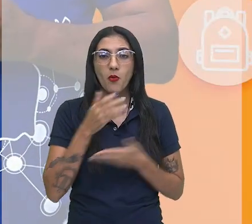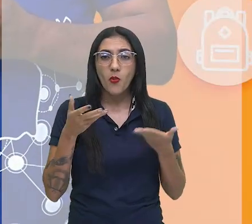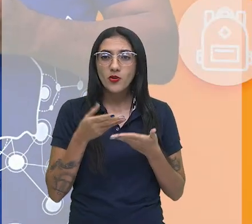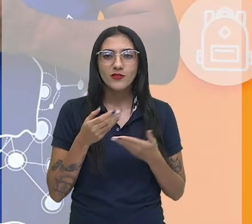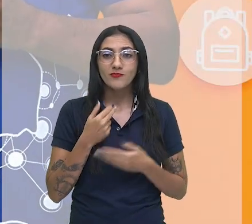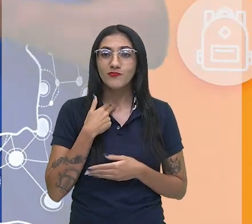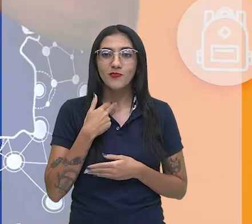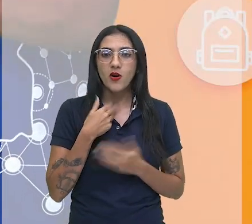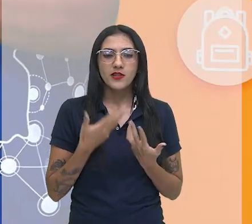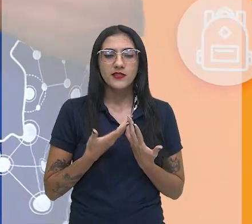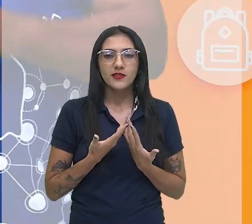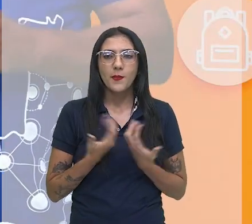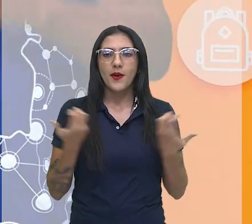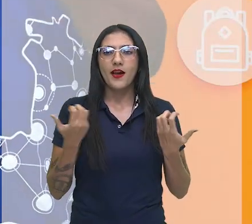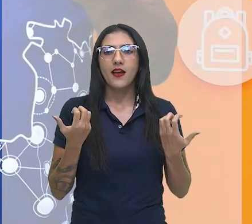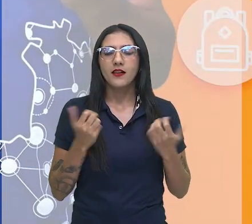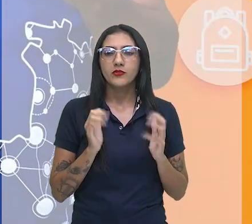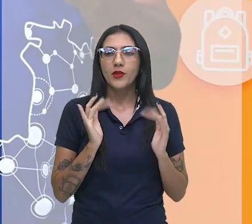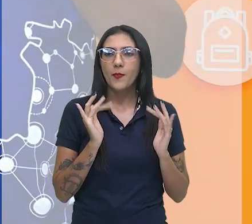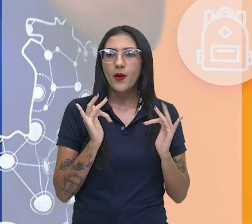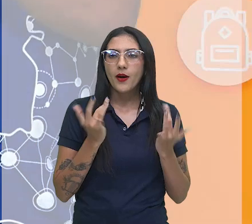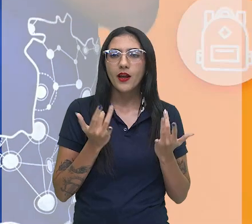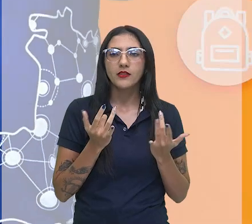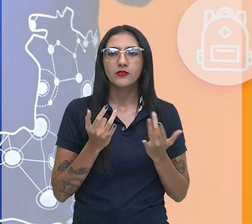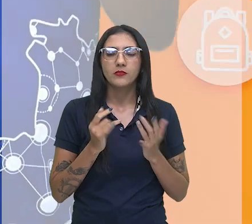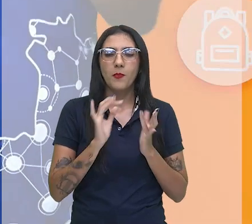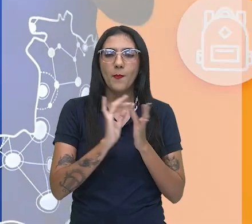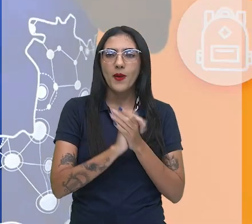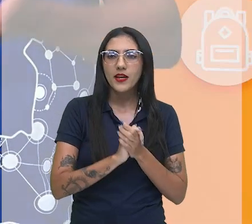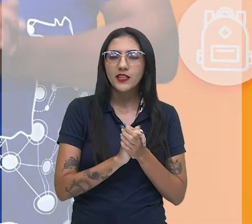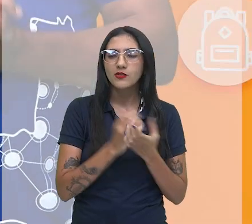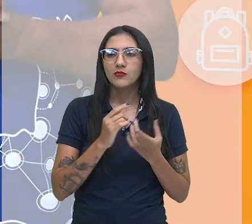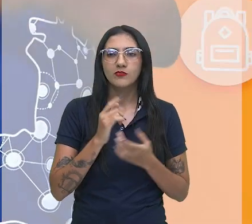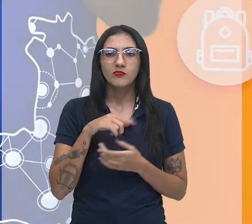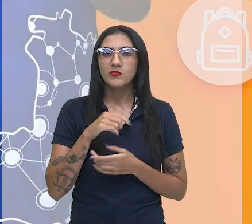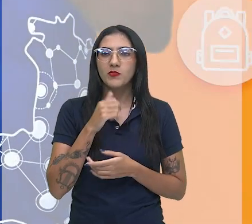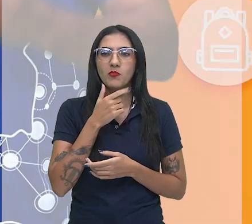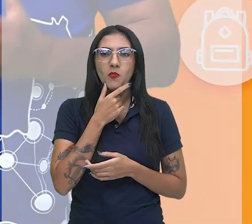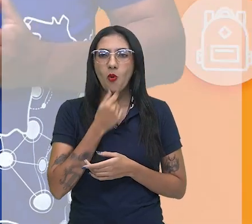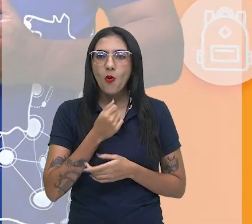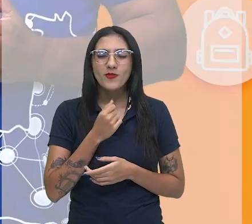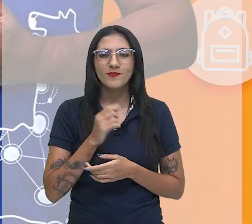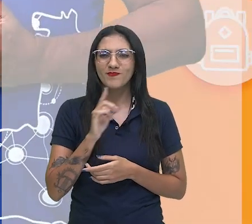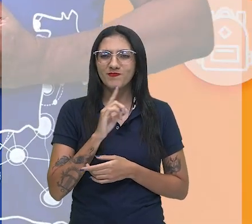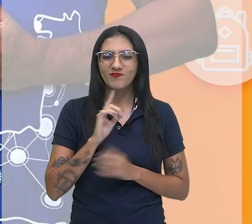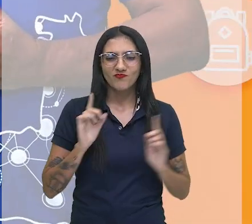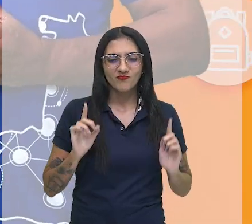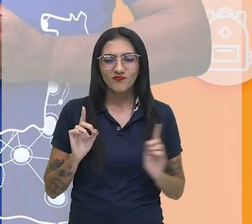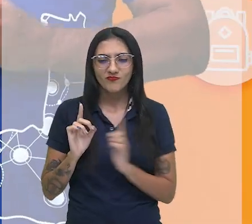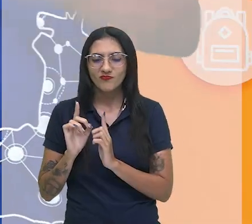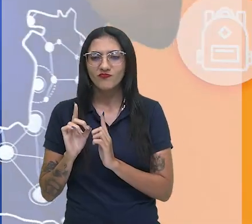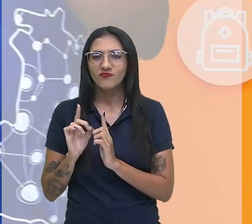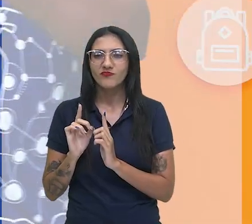marido, do namorado, separou, o cara vai atrás dela para matar ela, para violentar,